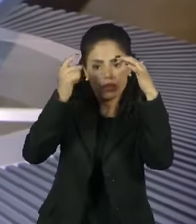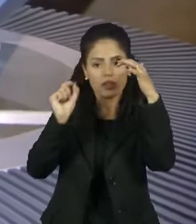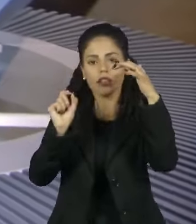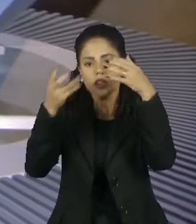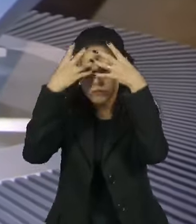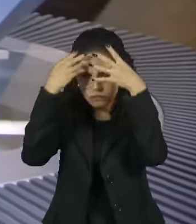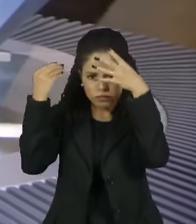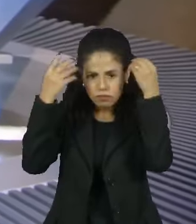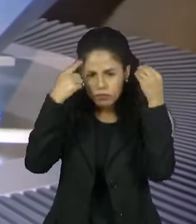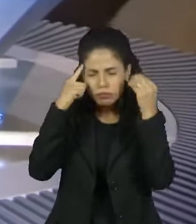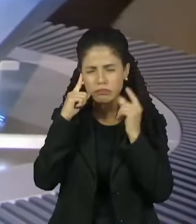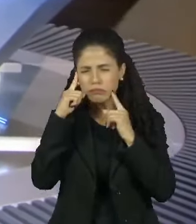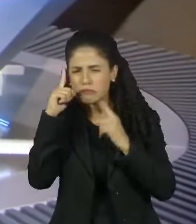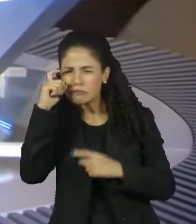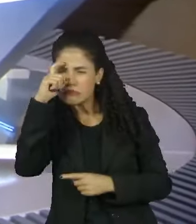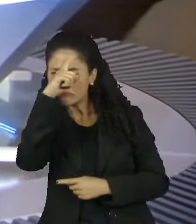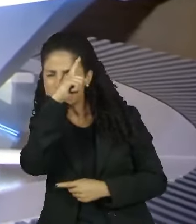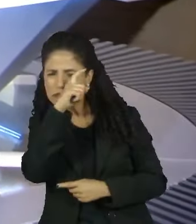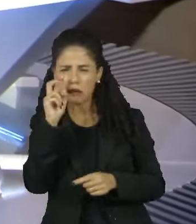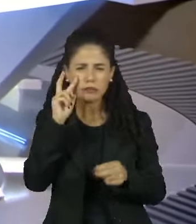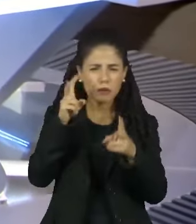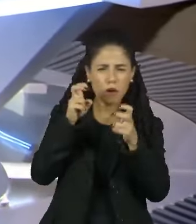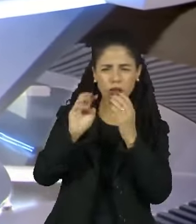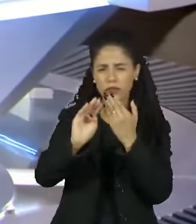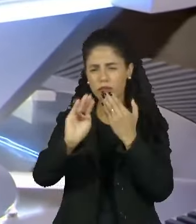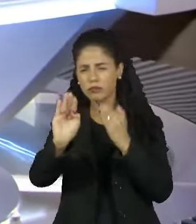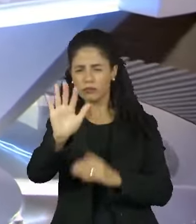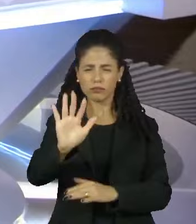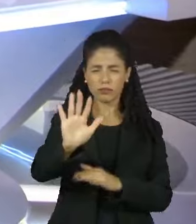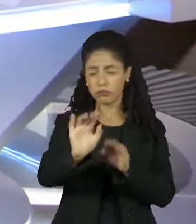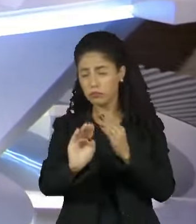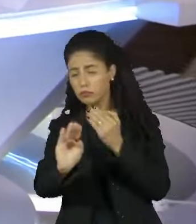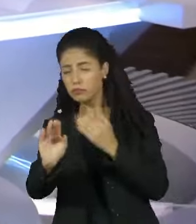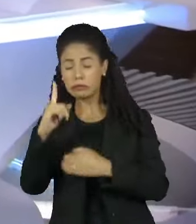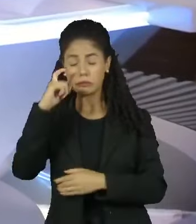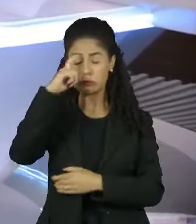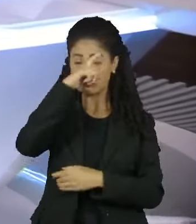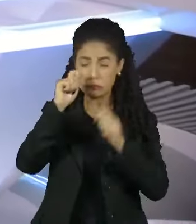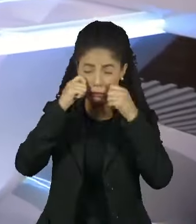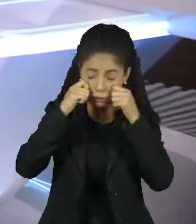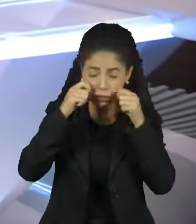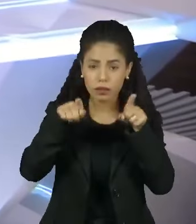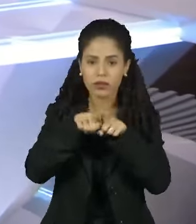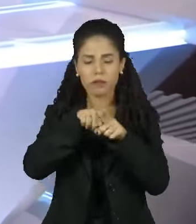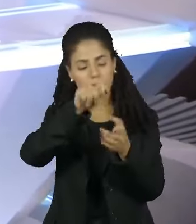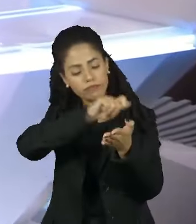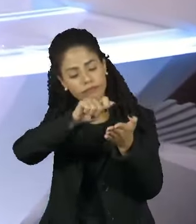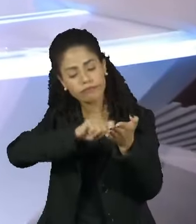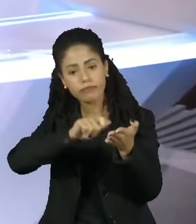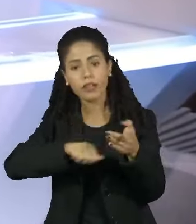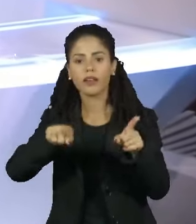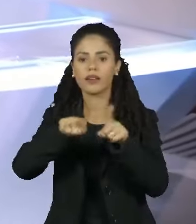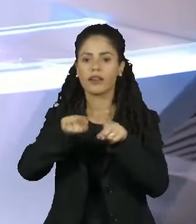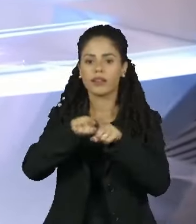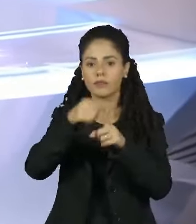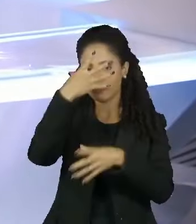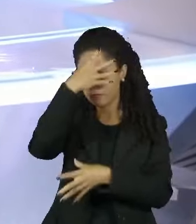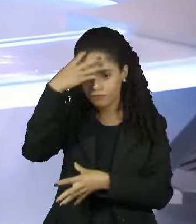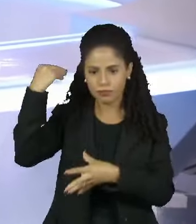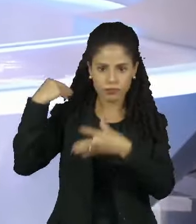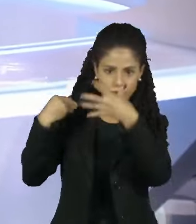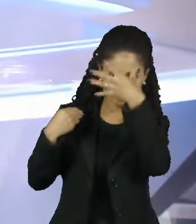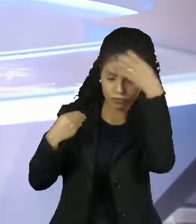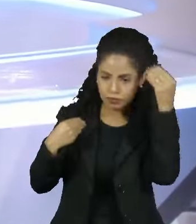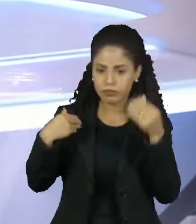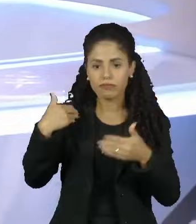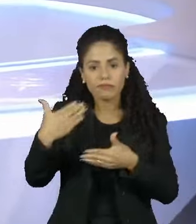afeta a visão e dificulta a percepção de distâncias entre objetos e a escrita, por exemplo. O Alzheimer é um transtorno